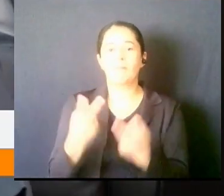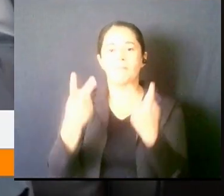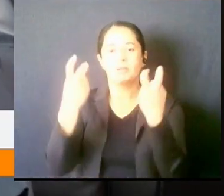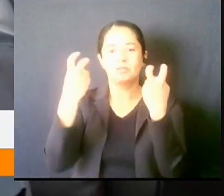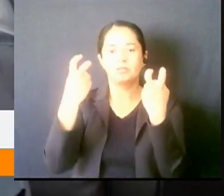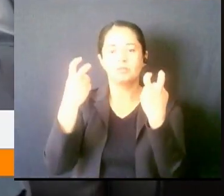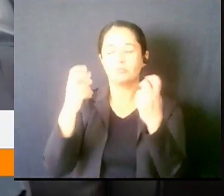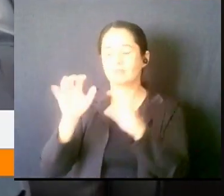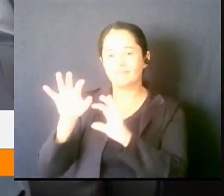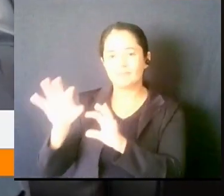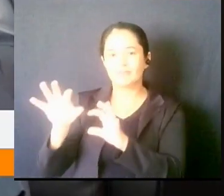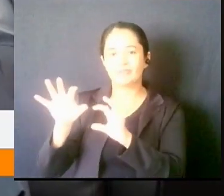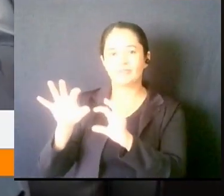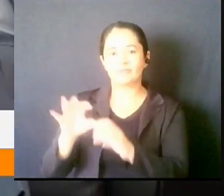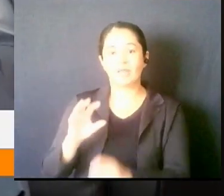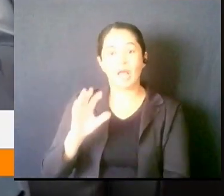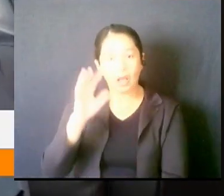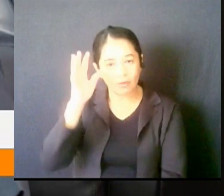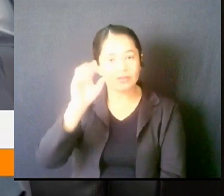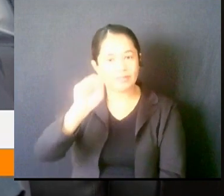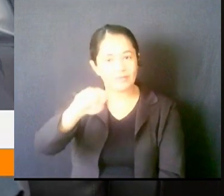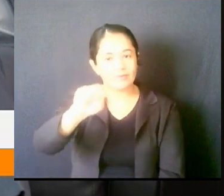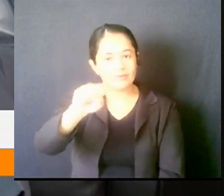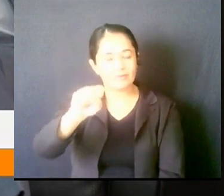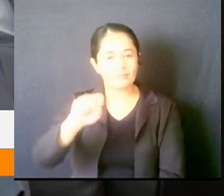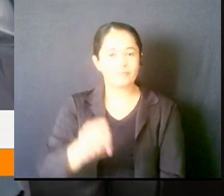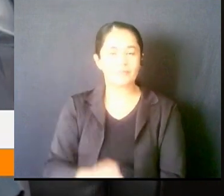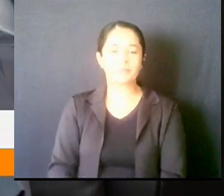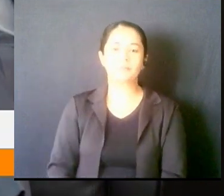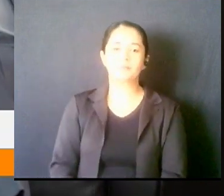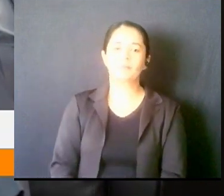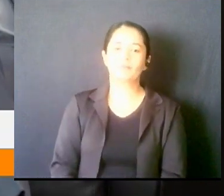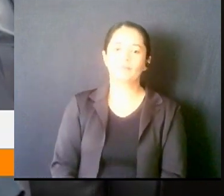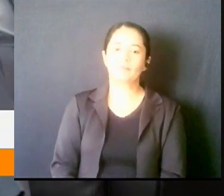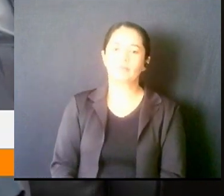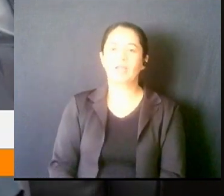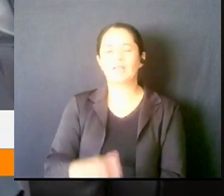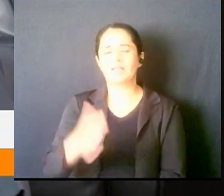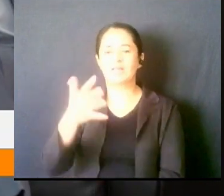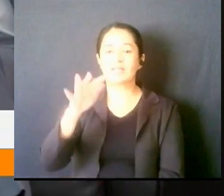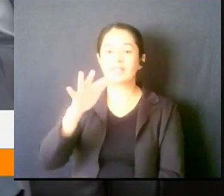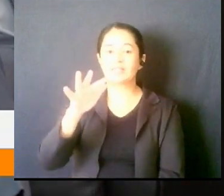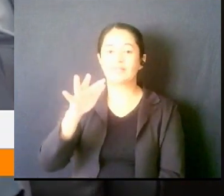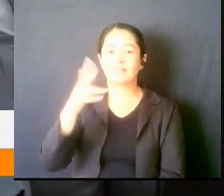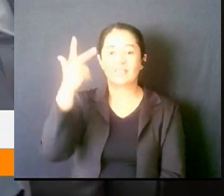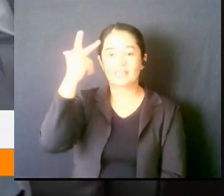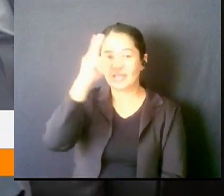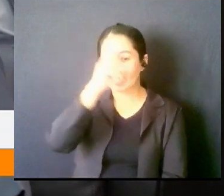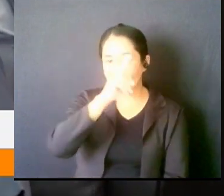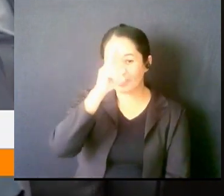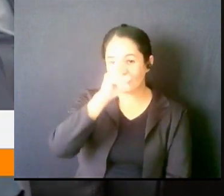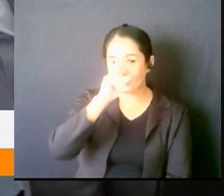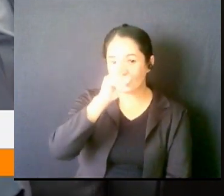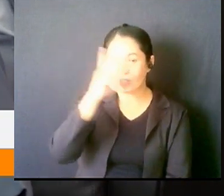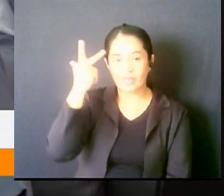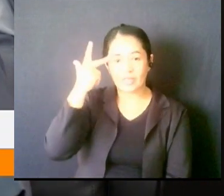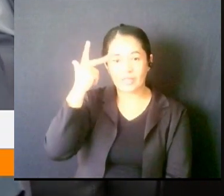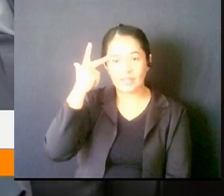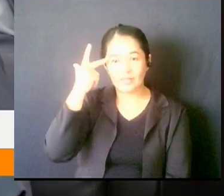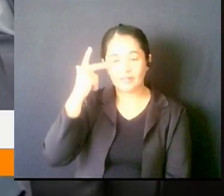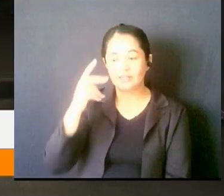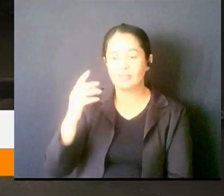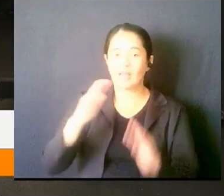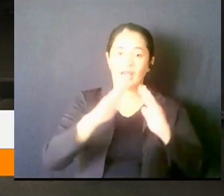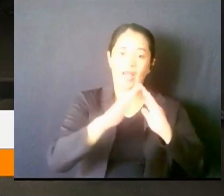infelizmente, isso acontecer. O que acontece muitas vezes, a história natural desse grupo de adolescentes sai da escola e aí